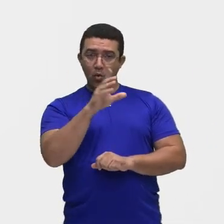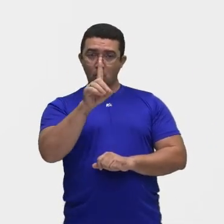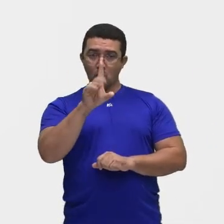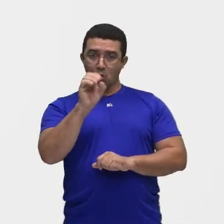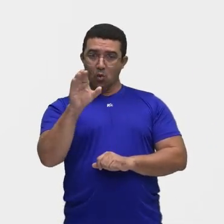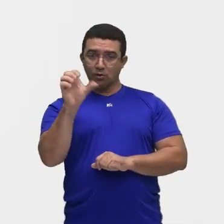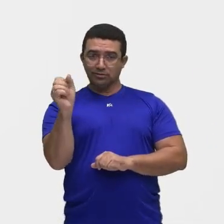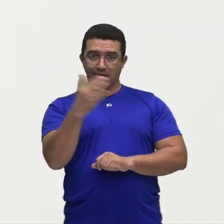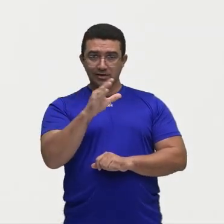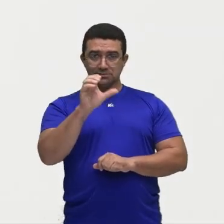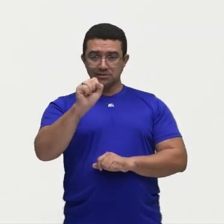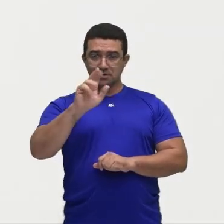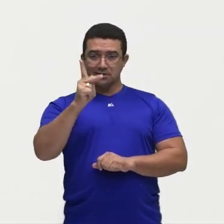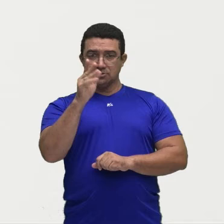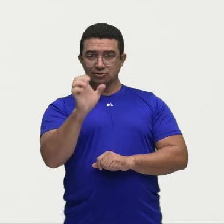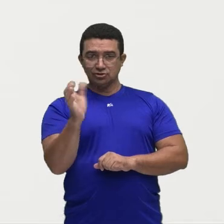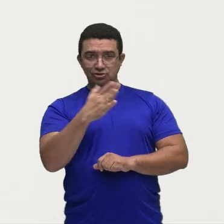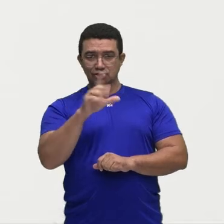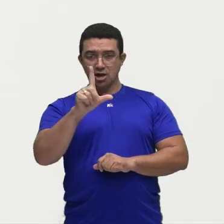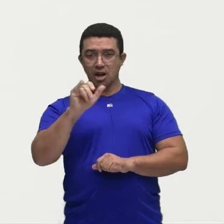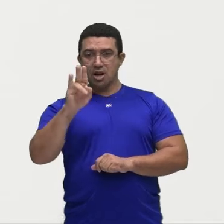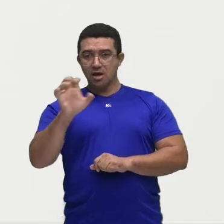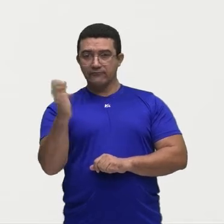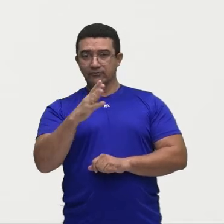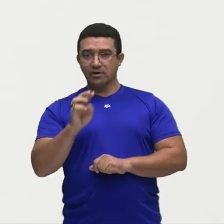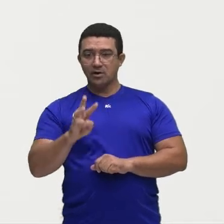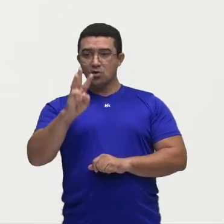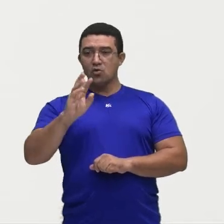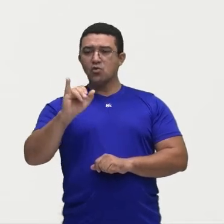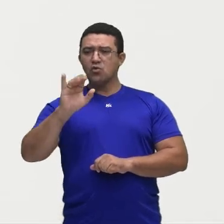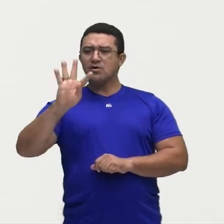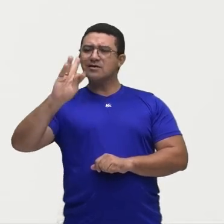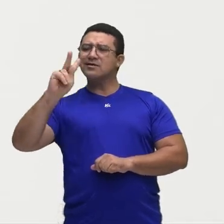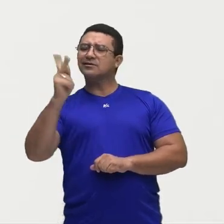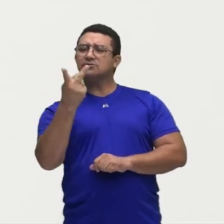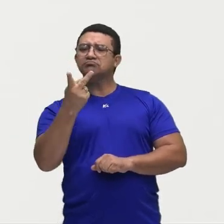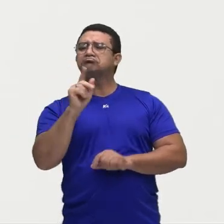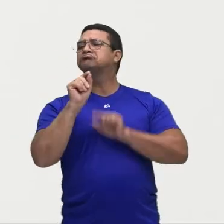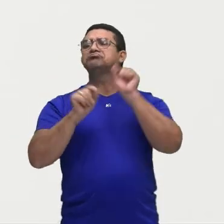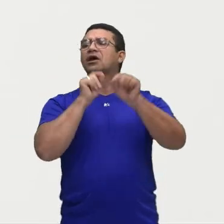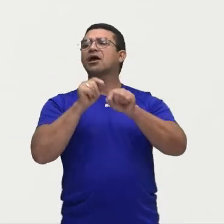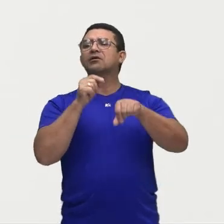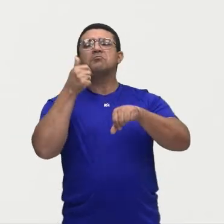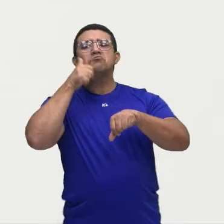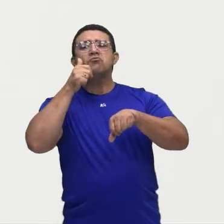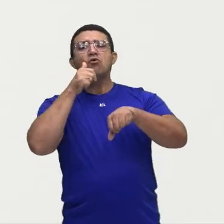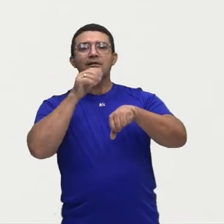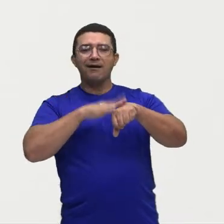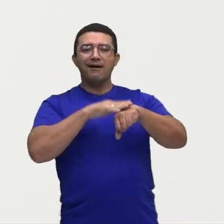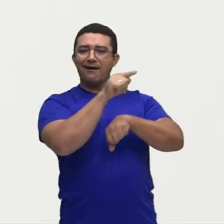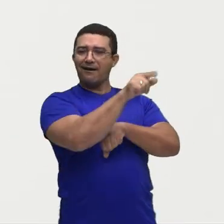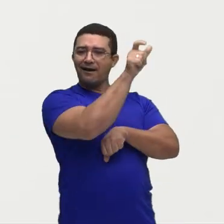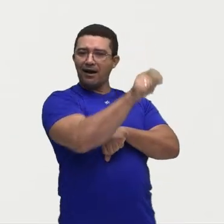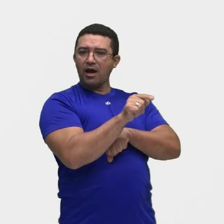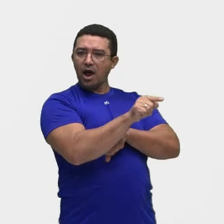ó. Who? Com quem ela mora? Esse with significa com. Vamos ver aqui